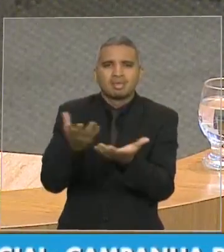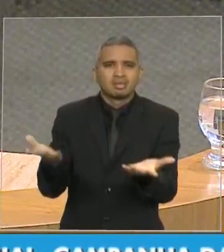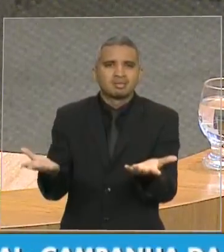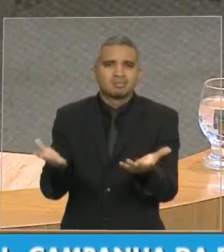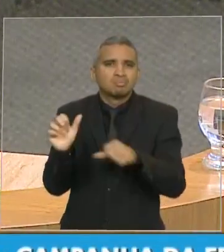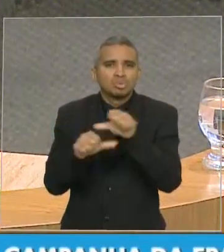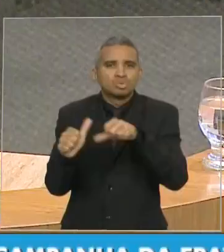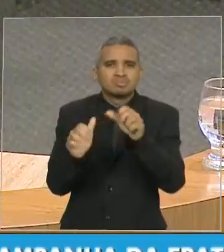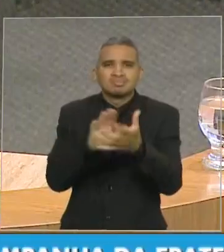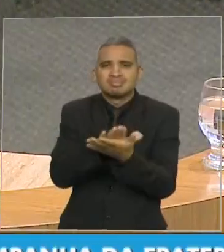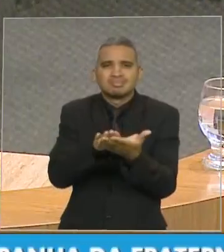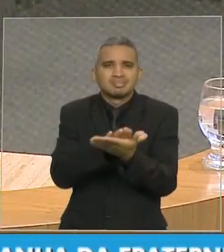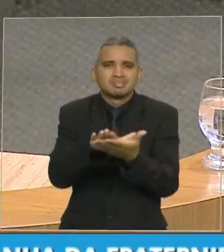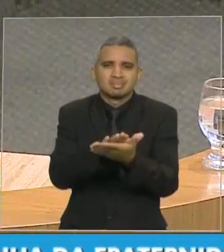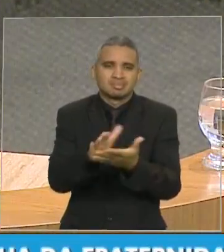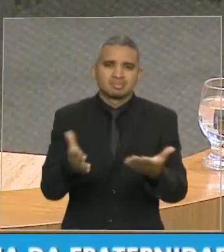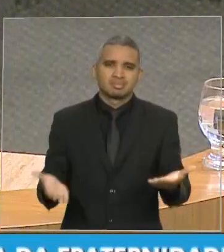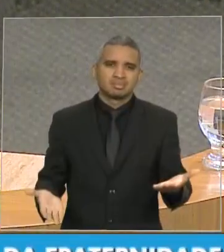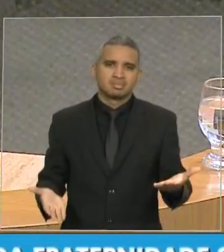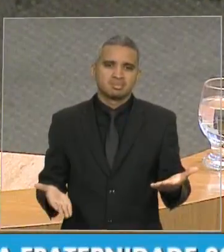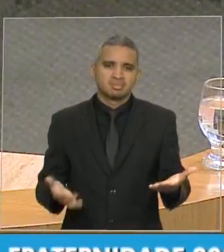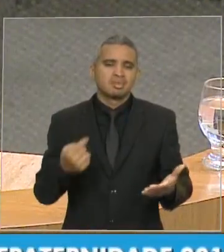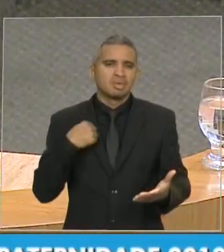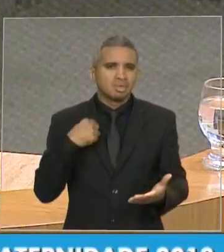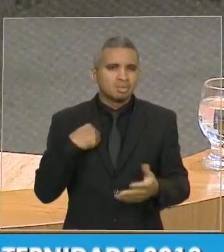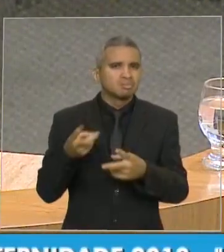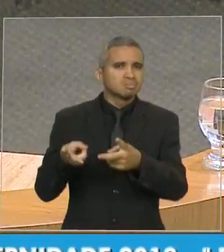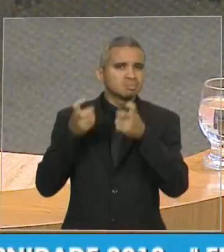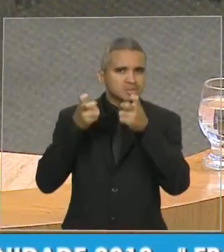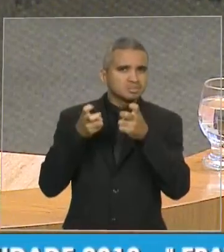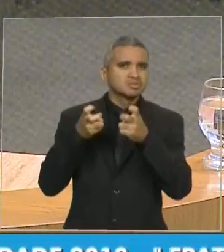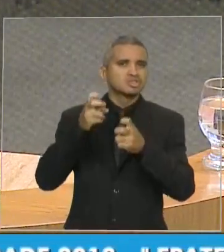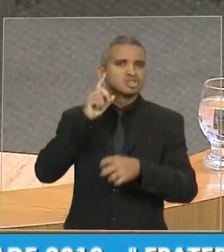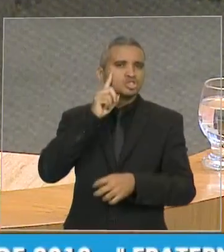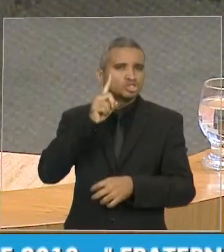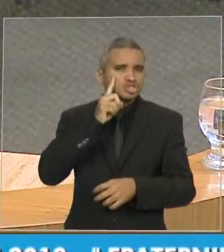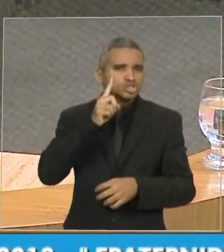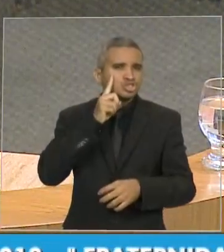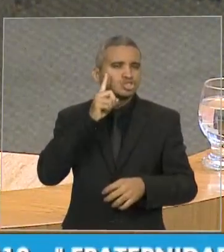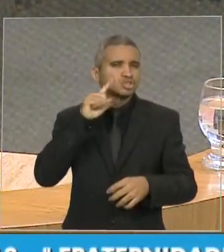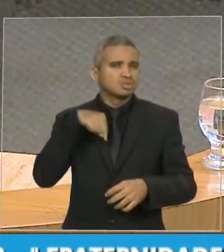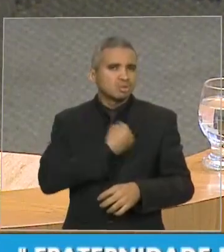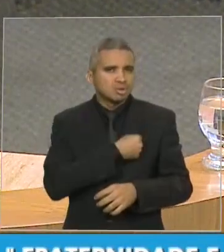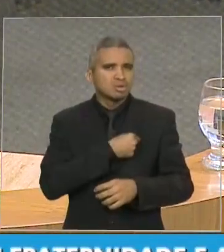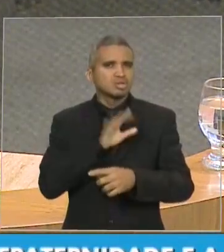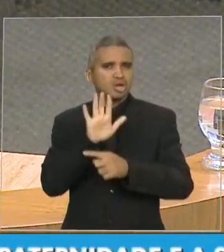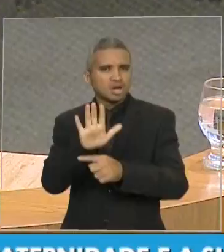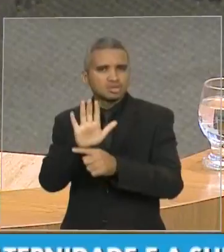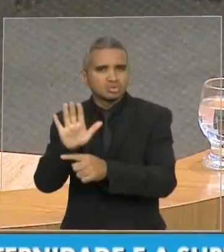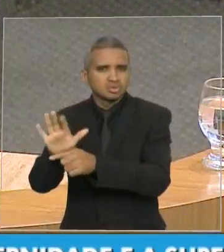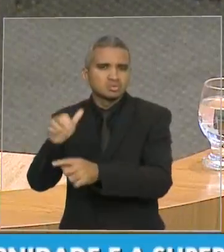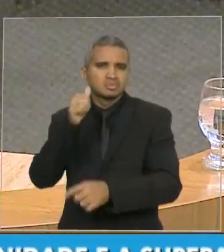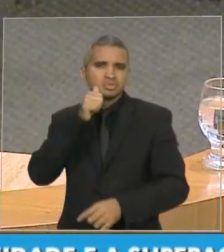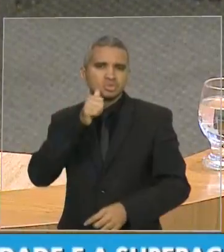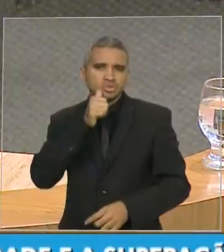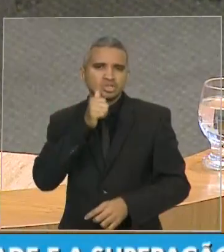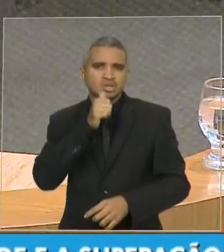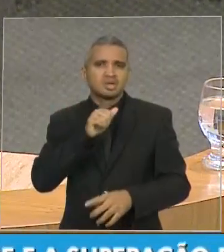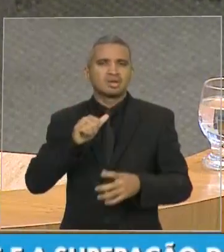Eu sei porque a gente vive essas questões de lutas diárias, ajudando mulheres que